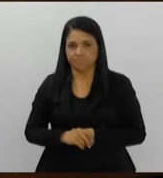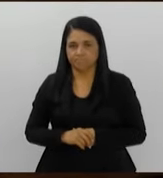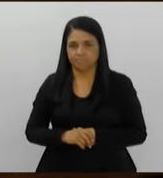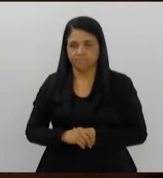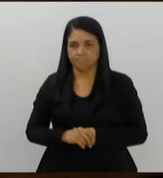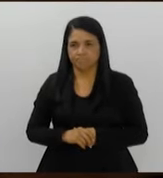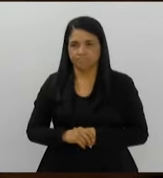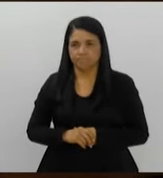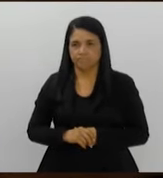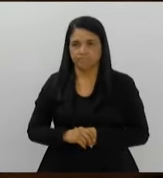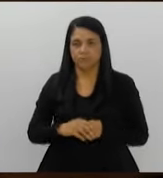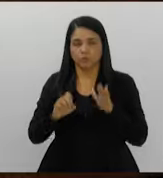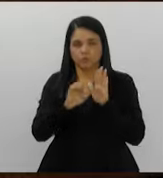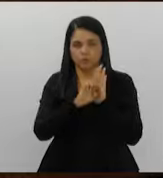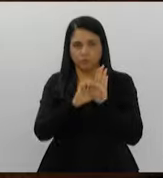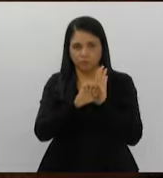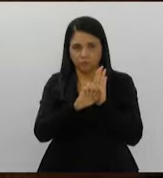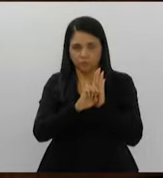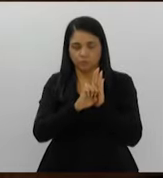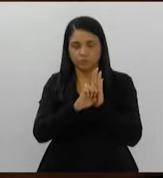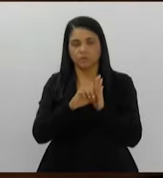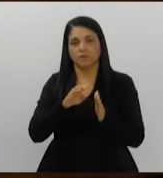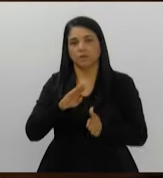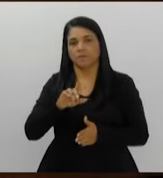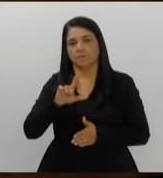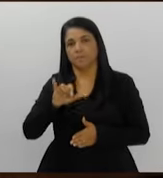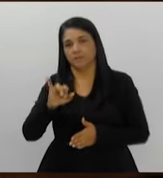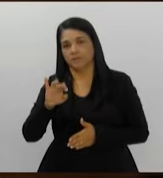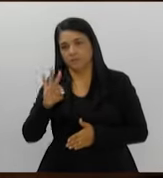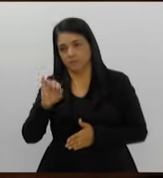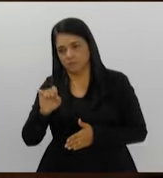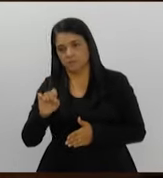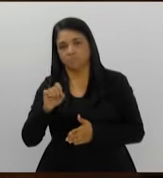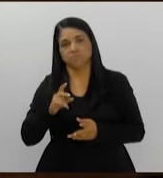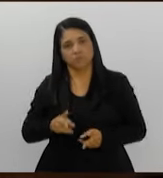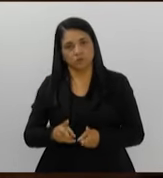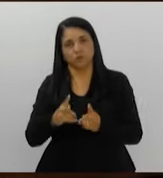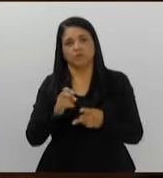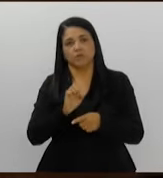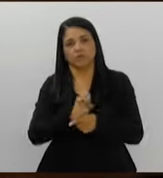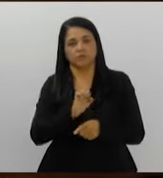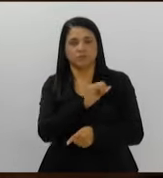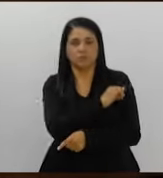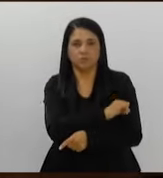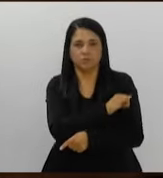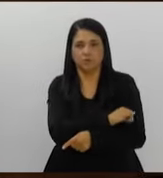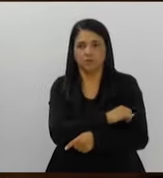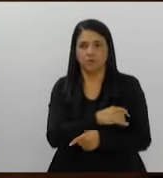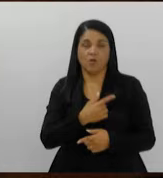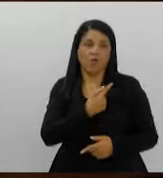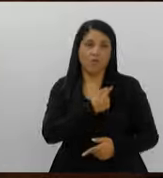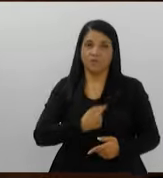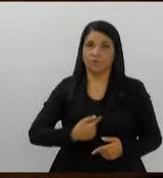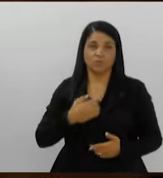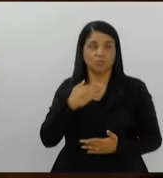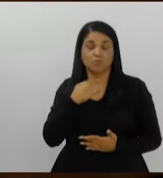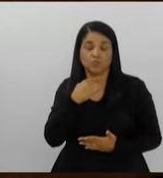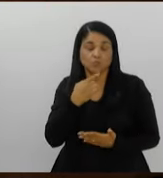para que o Estatuto da Blitz passe a valer no Rio de Janeiro. Governador, não dá para o senhor ficar em cima do muro,